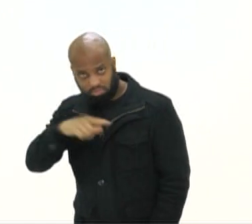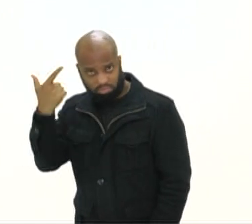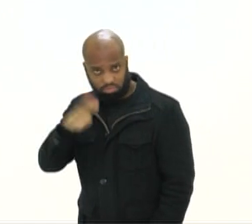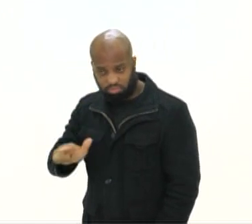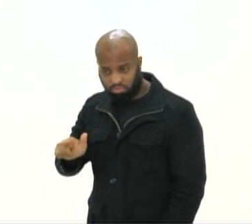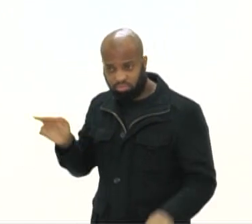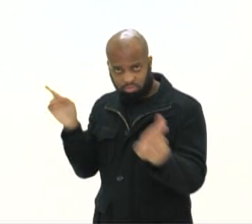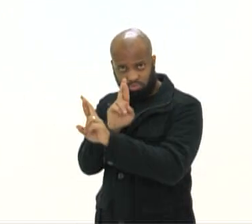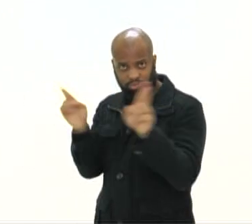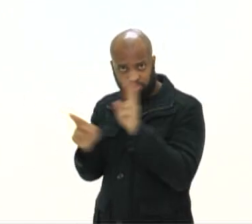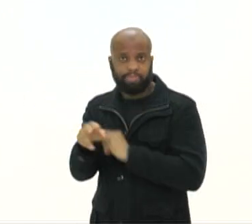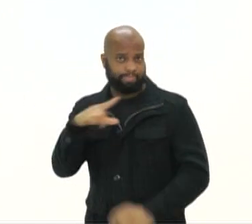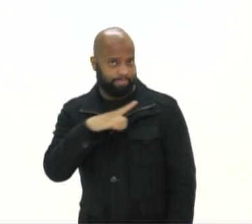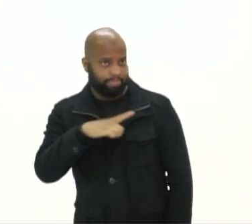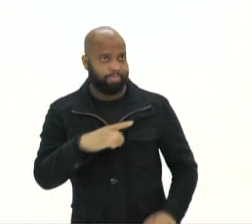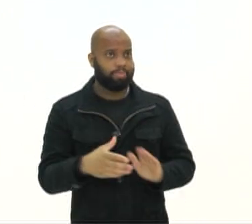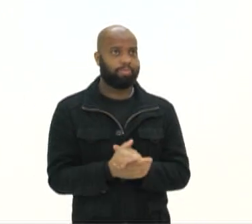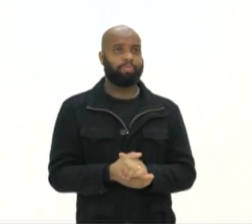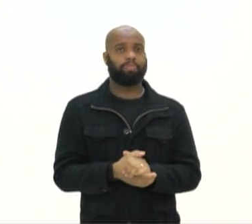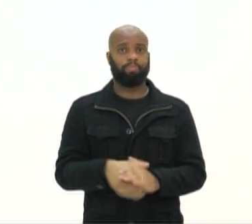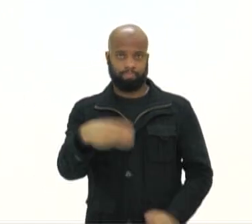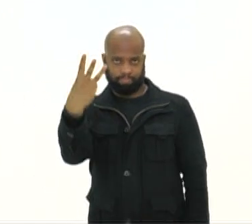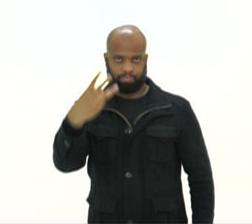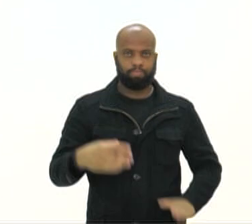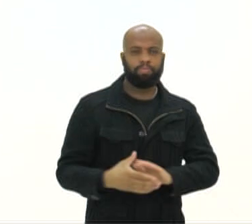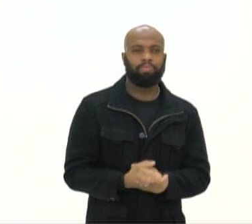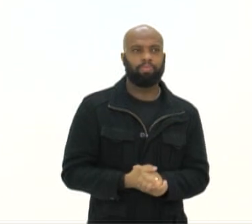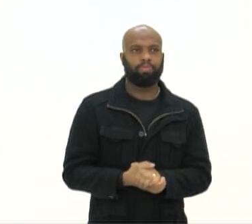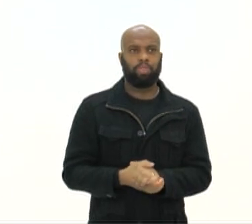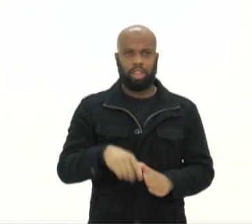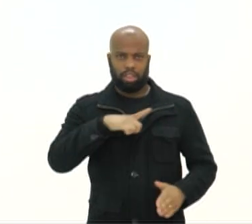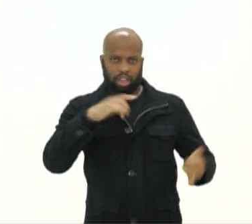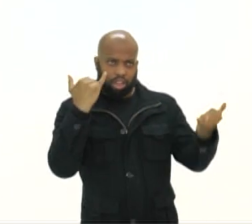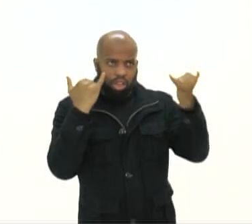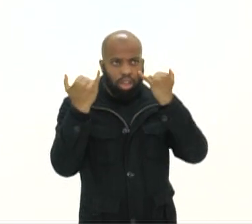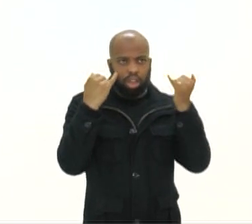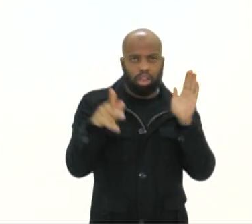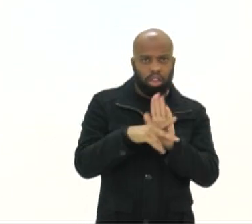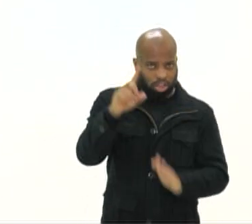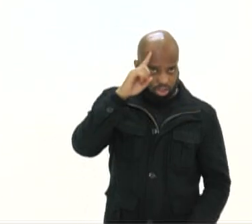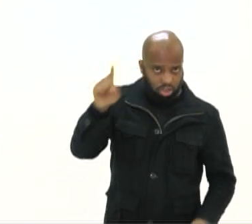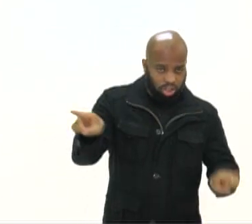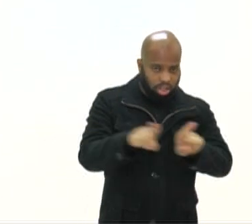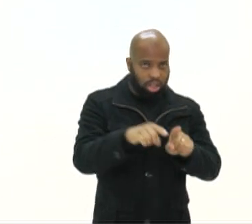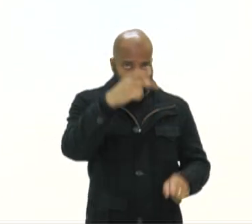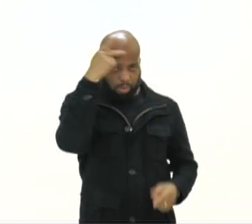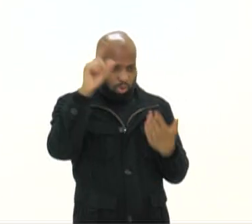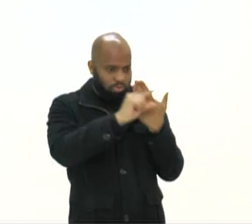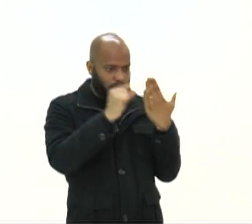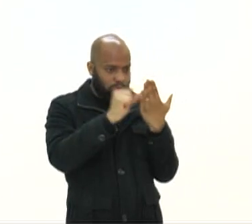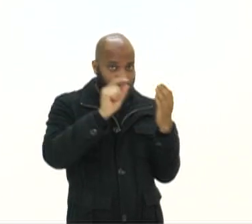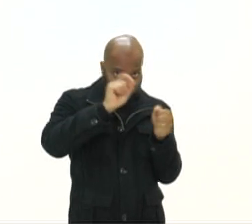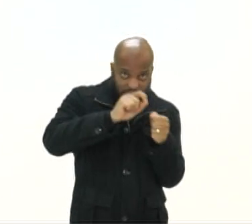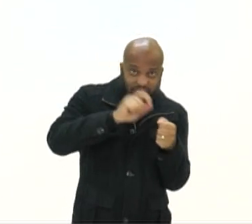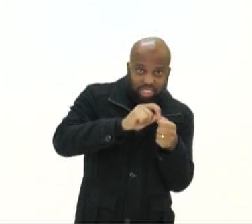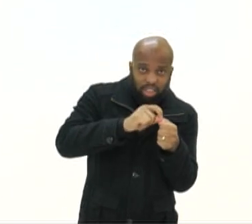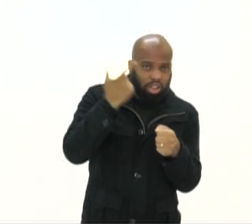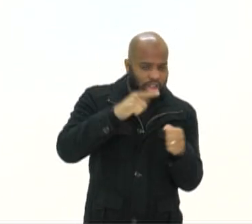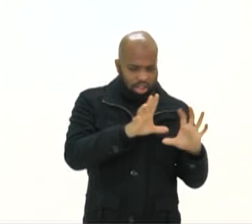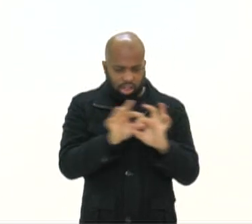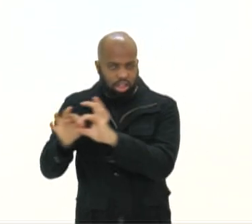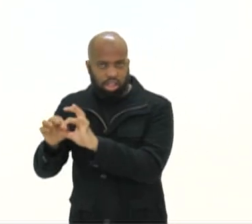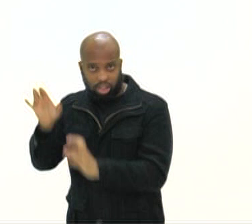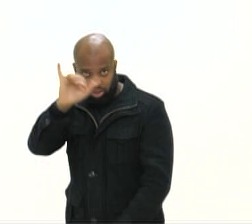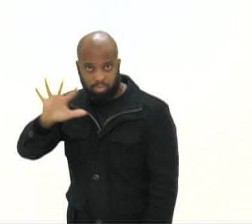na imagem, digamos assim? 3. Há informações de data e autor para que talvez você possa contextualizar